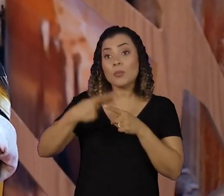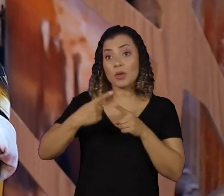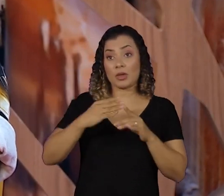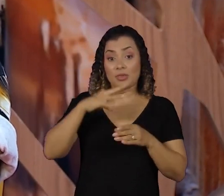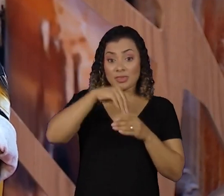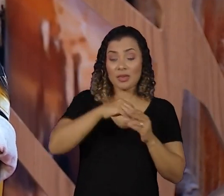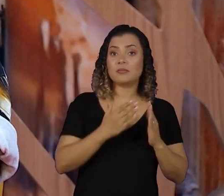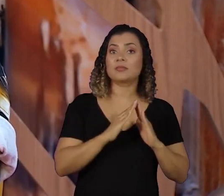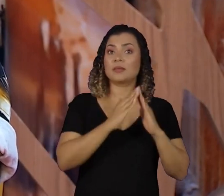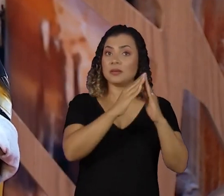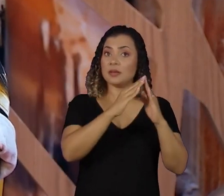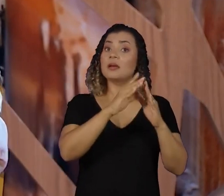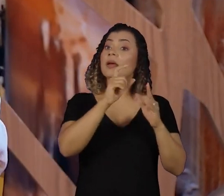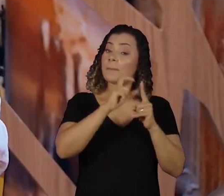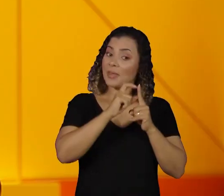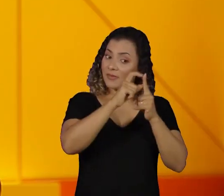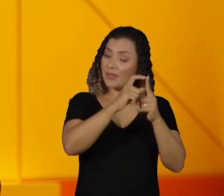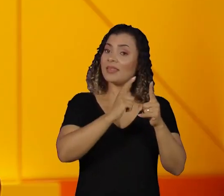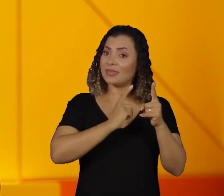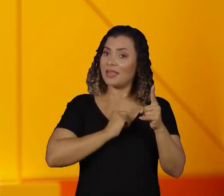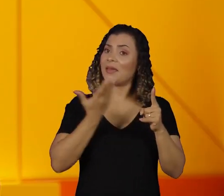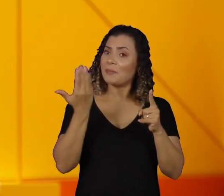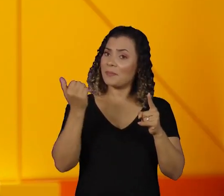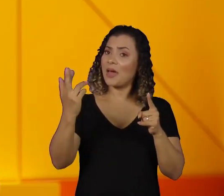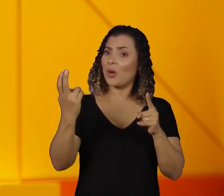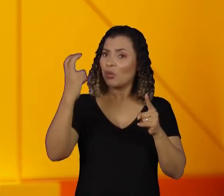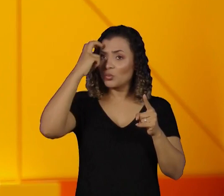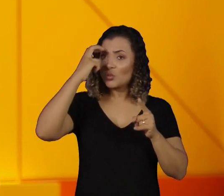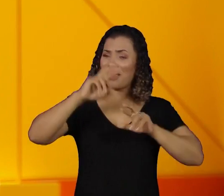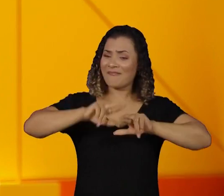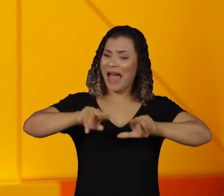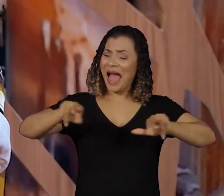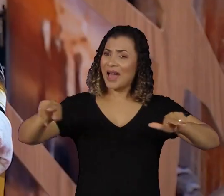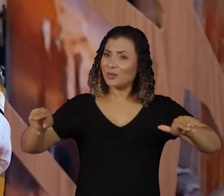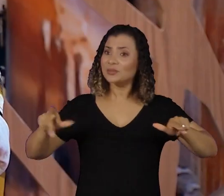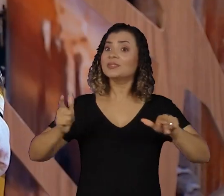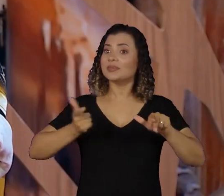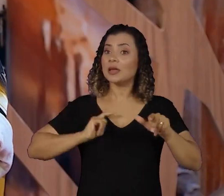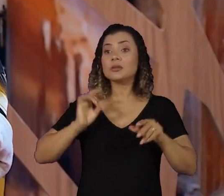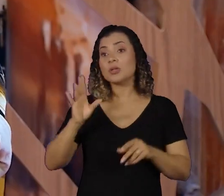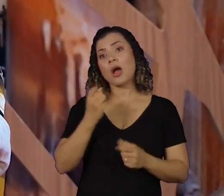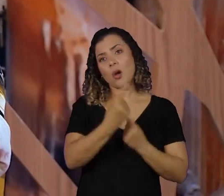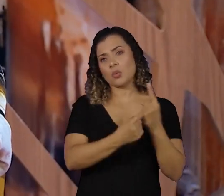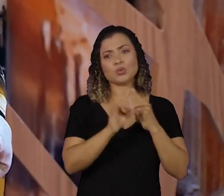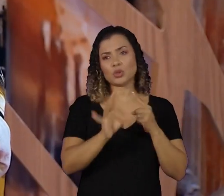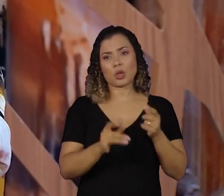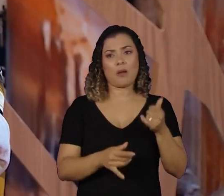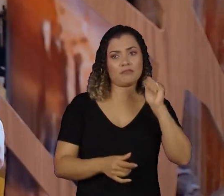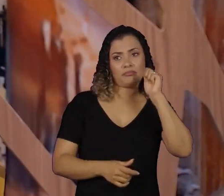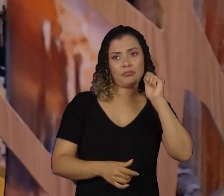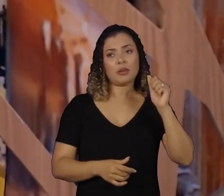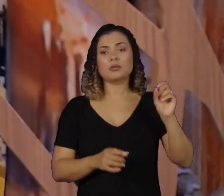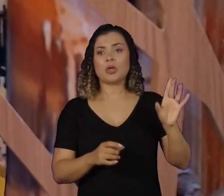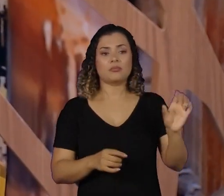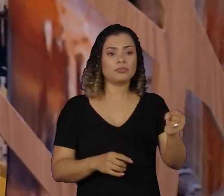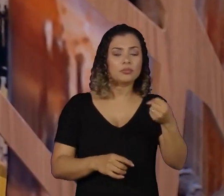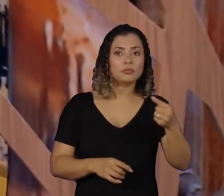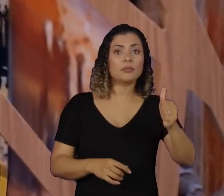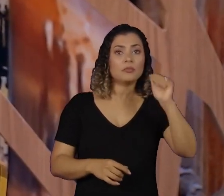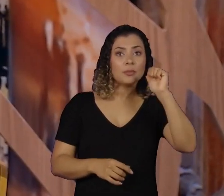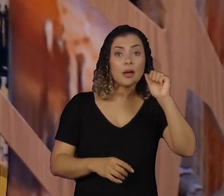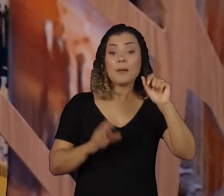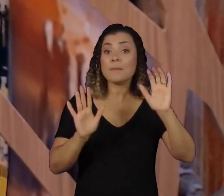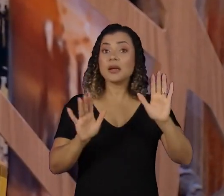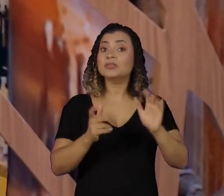tem muito bar cultural, apesar de ter os bares que as pessoas vão só para beber e, né, tem alguns que viram alcoólatras, mas tem